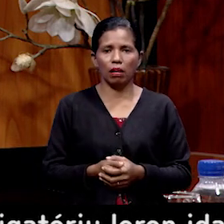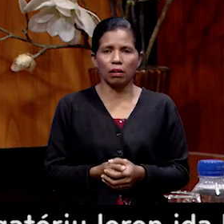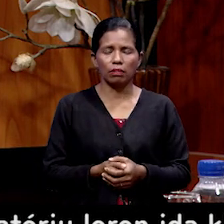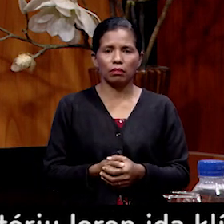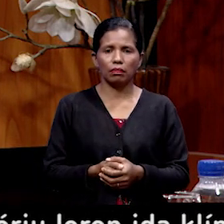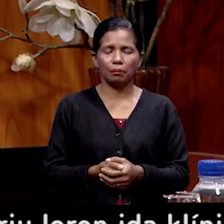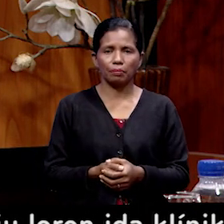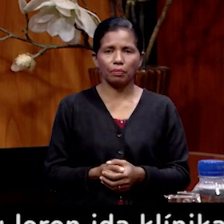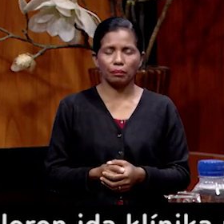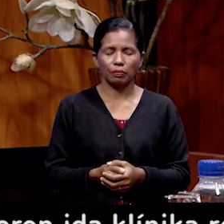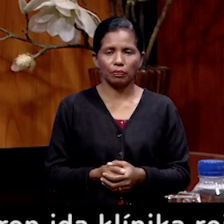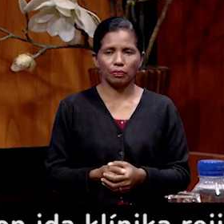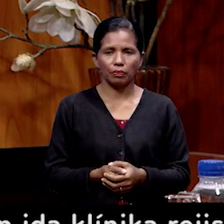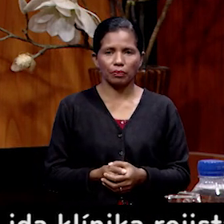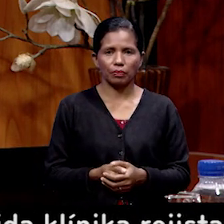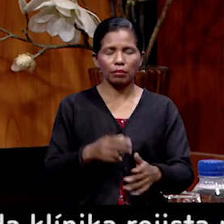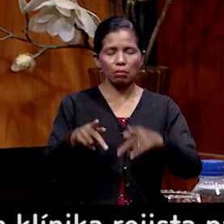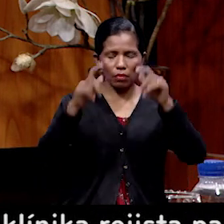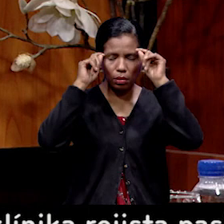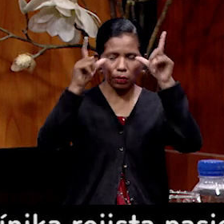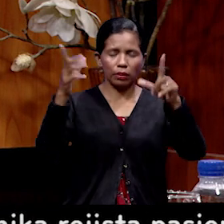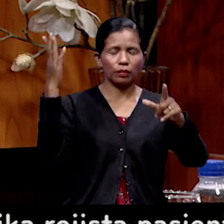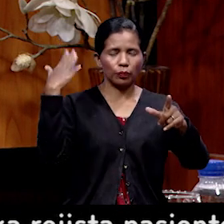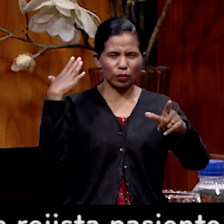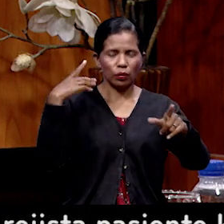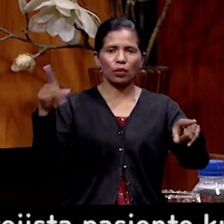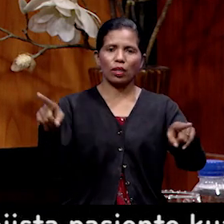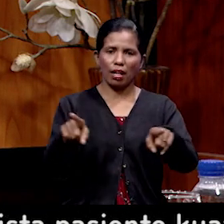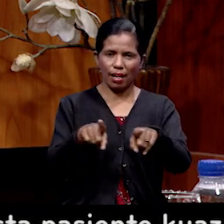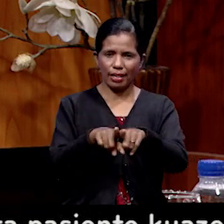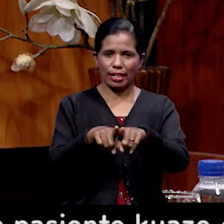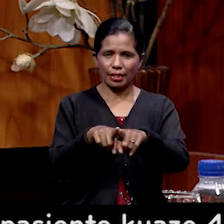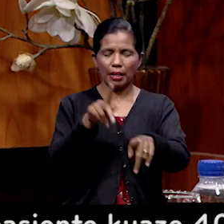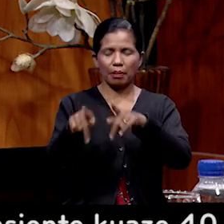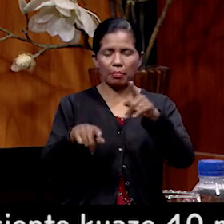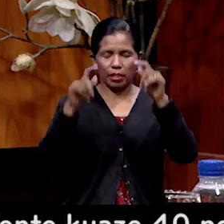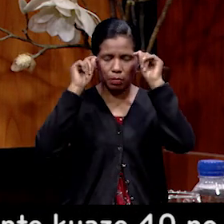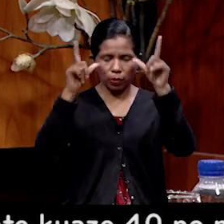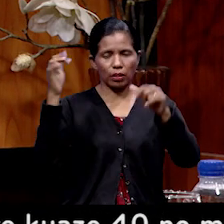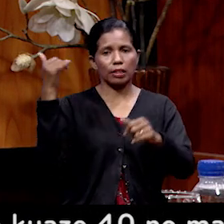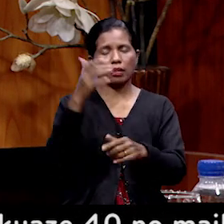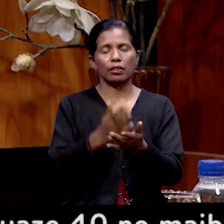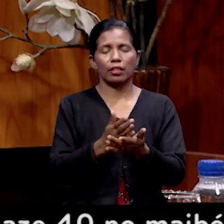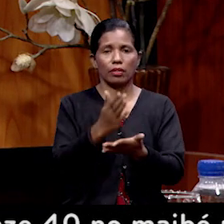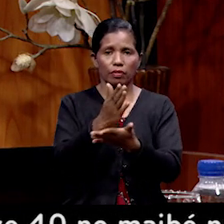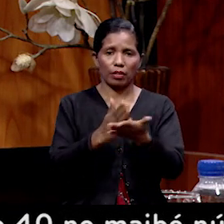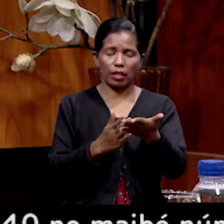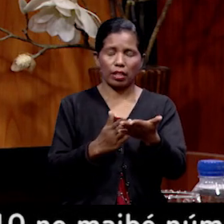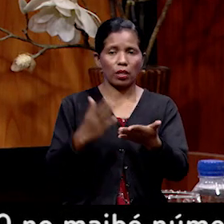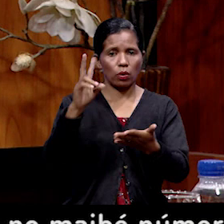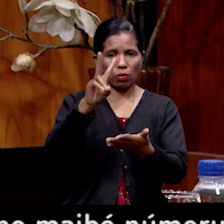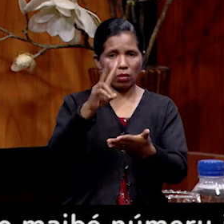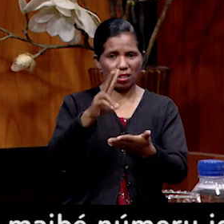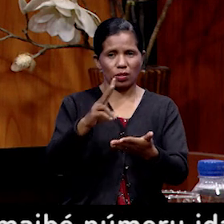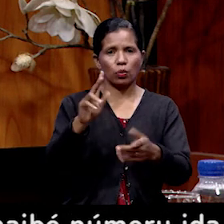nebê Timor-Wang, se, dia, passado, idade, depois, sai, nasão, província, agora sai, nasão, mais, nene, famílian, fahir, lá. Então, idane,